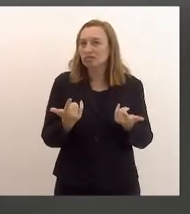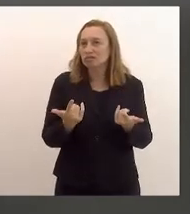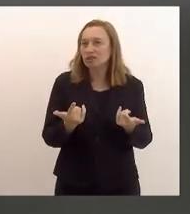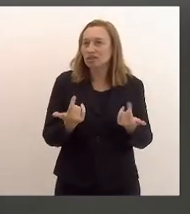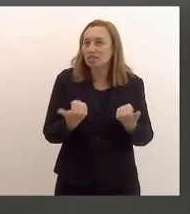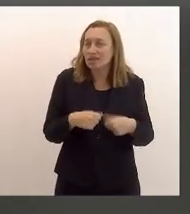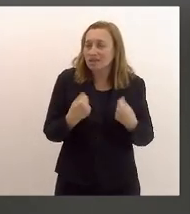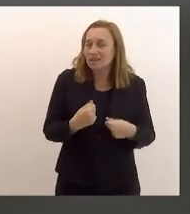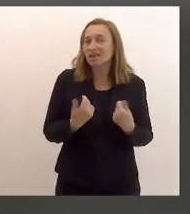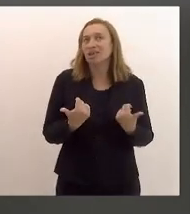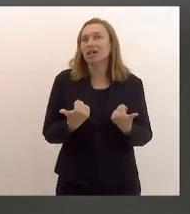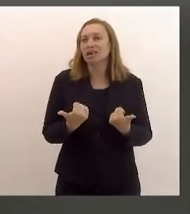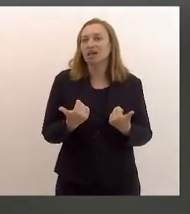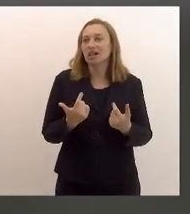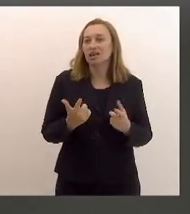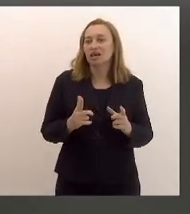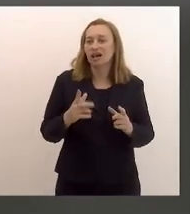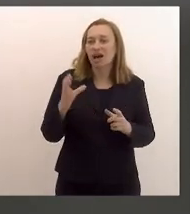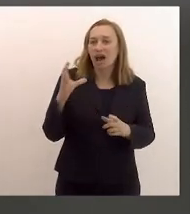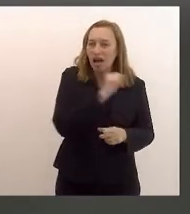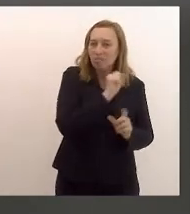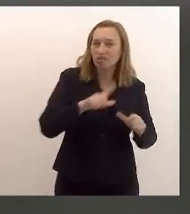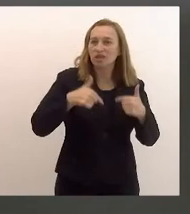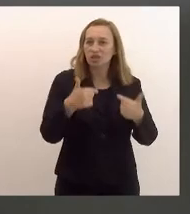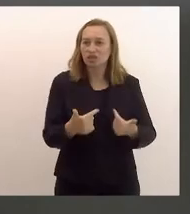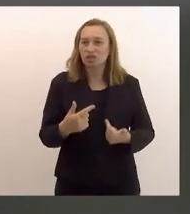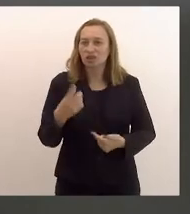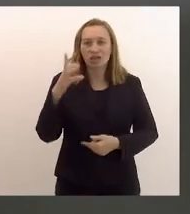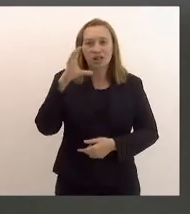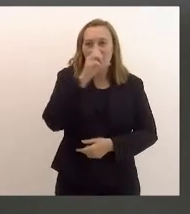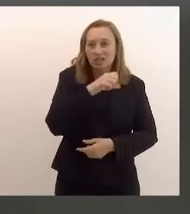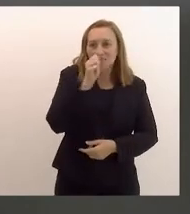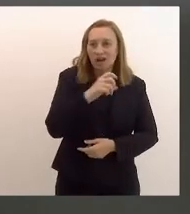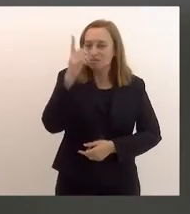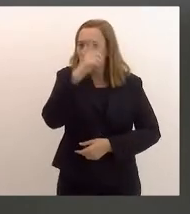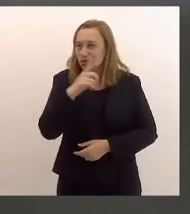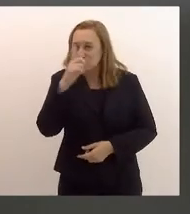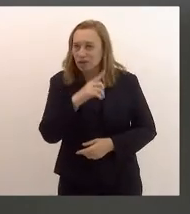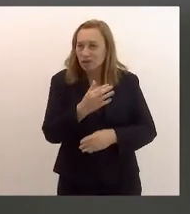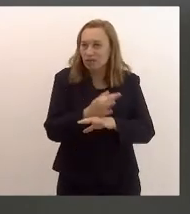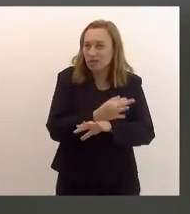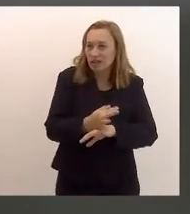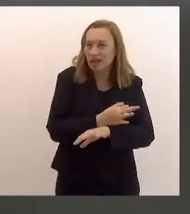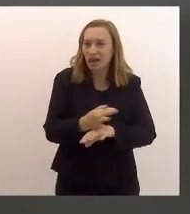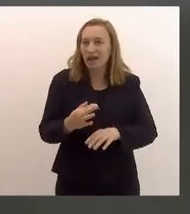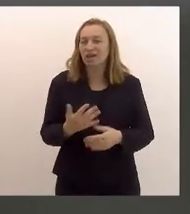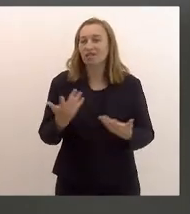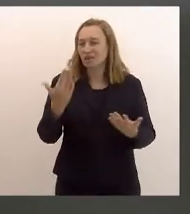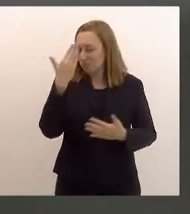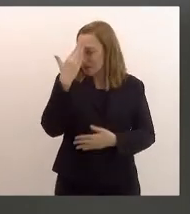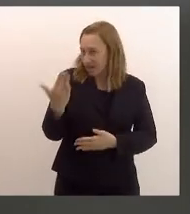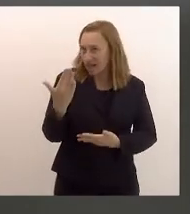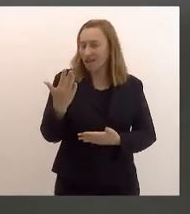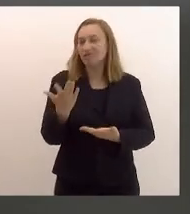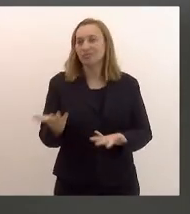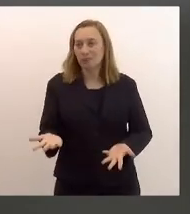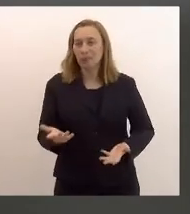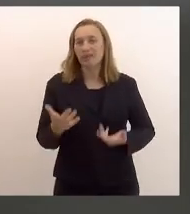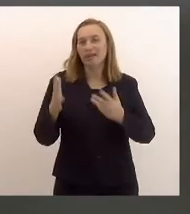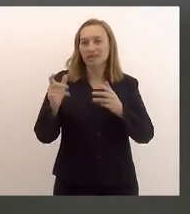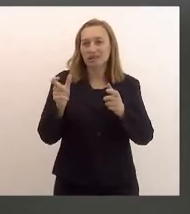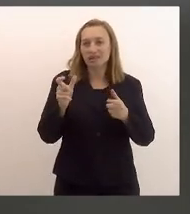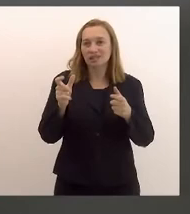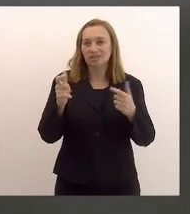que que a gente precisa ser o na urgentemente domingo sábado feriado nas férias dele muito obrigado por essa